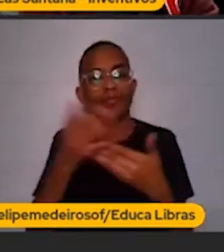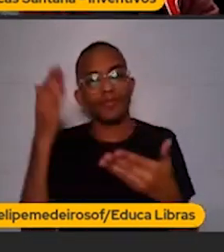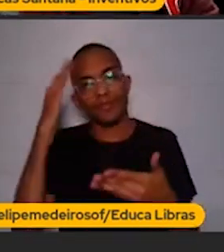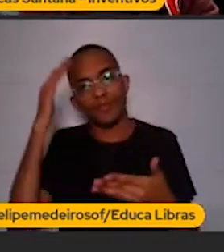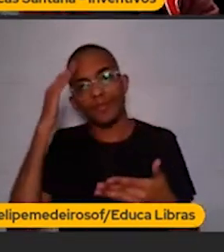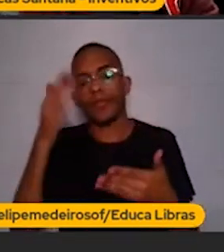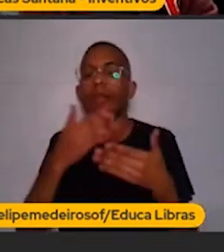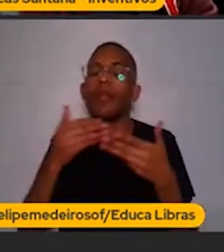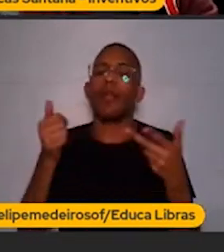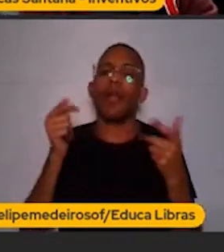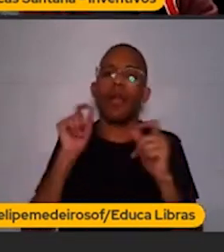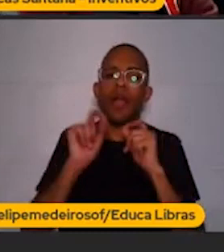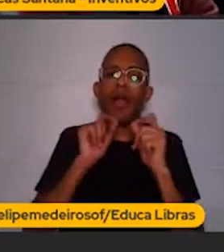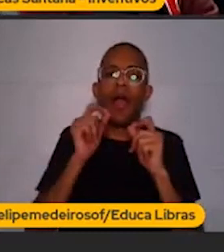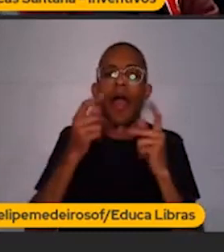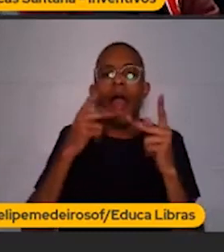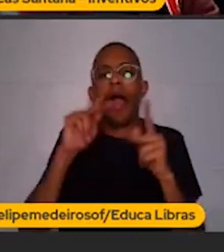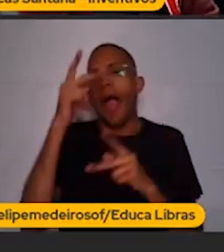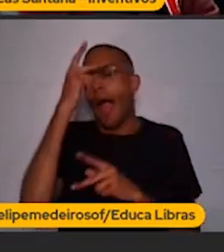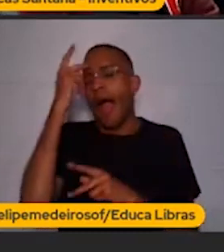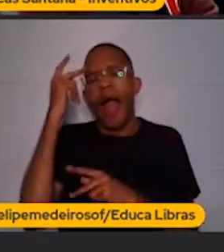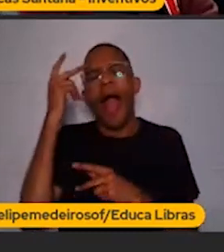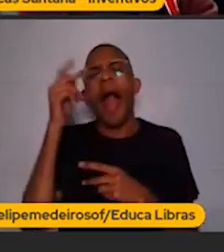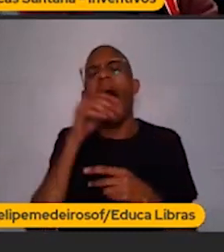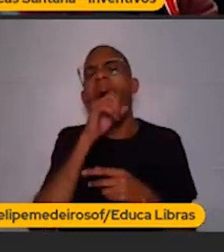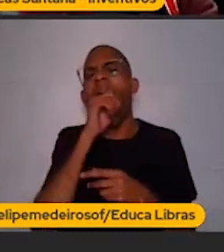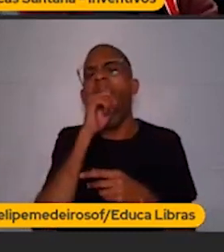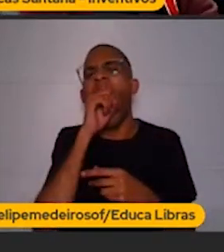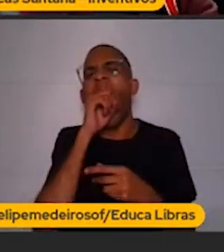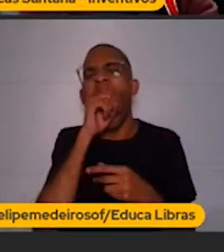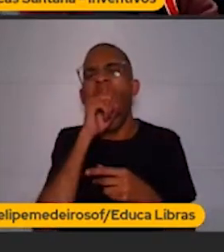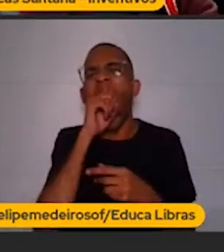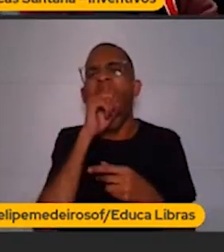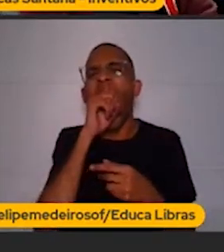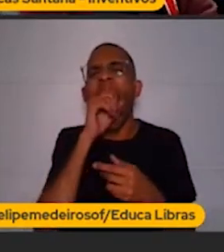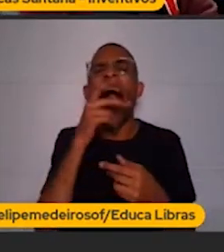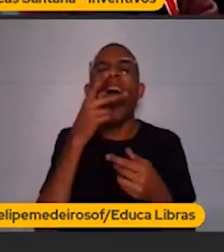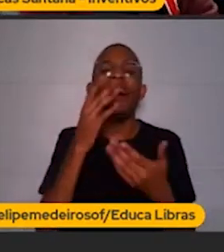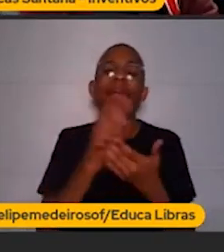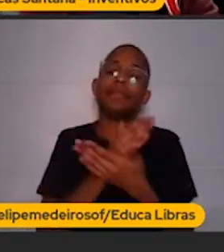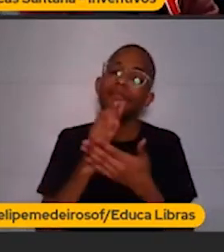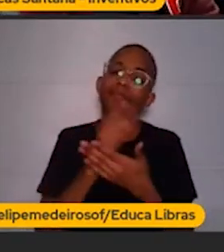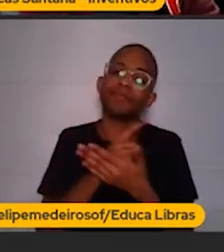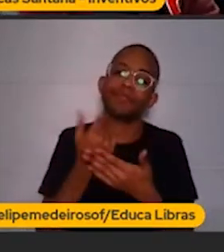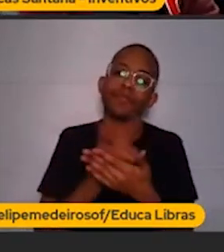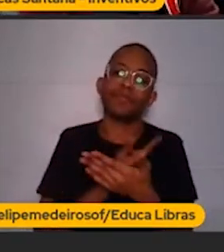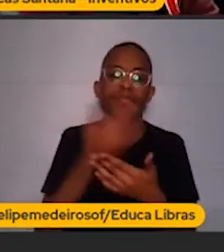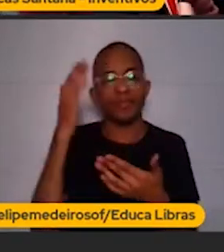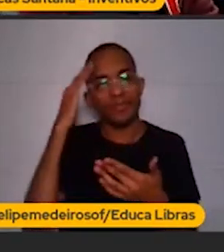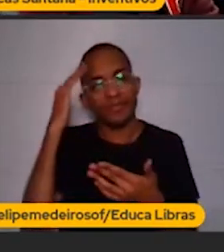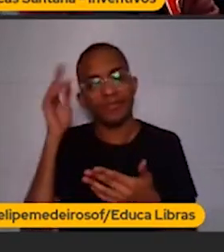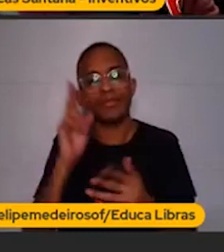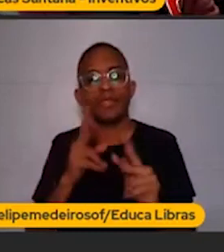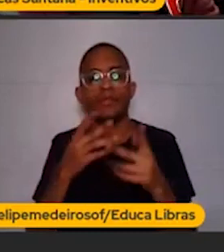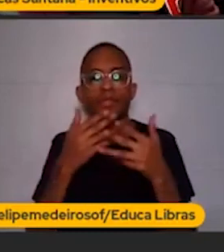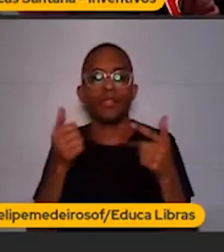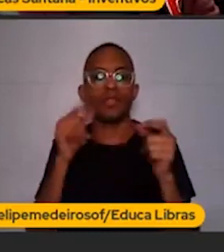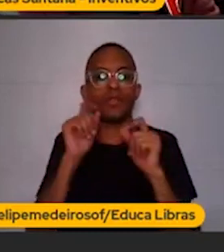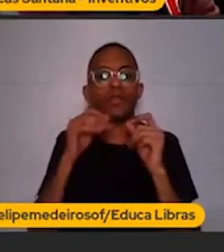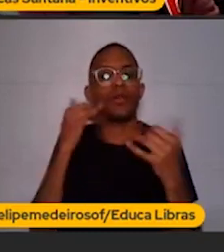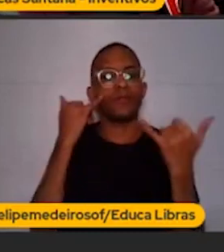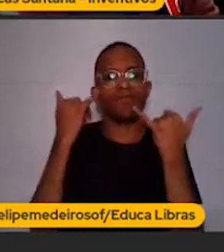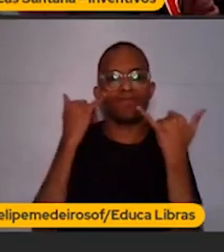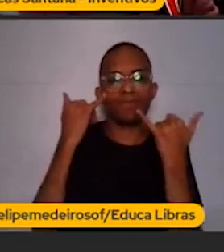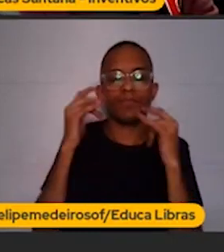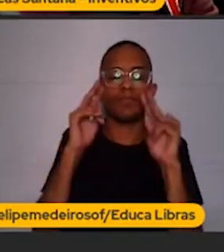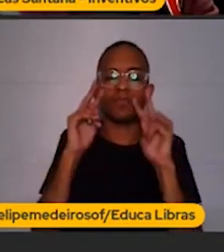melhor quem é a cabeça da sua pessoa. E às vezes a gente tem uma certa noção que é sempre melhor a gente olhar os dados, é